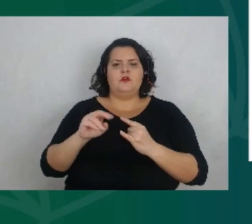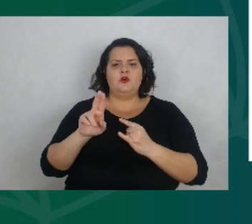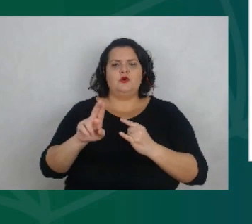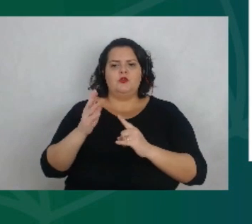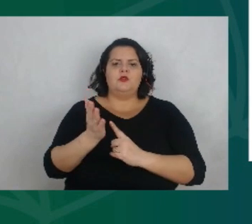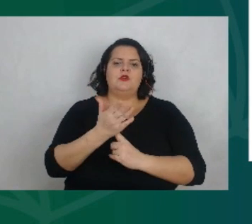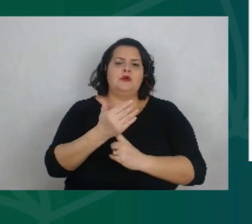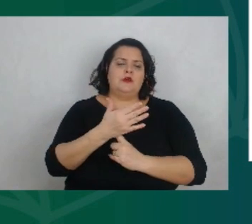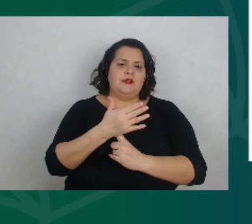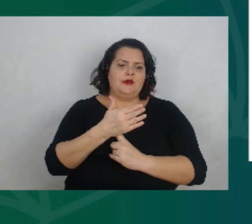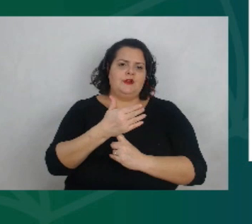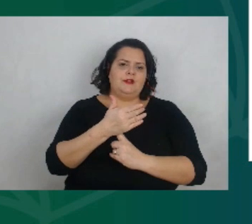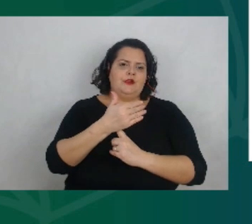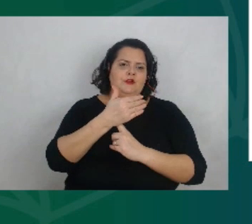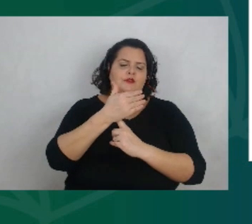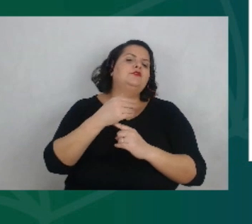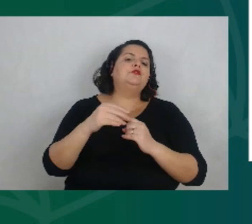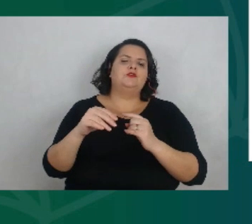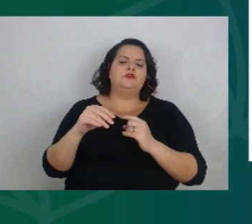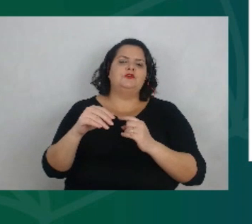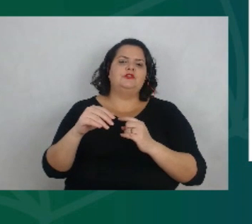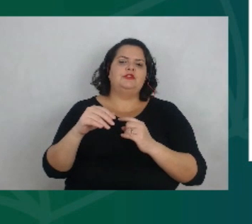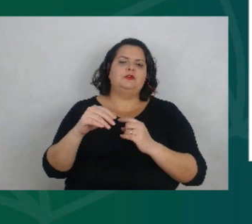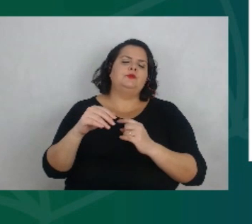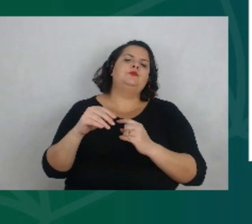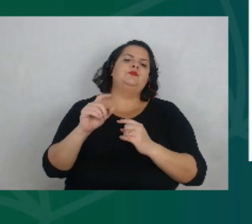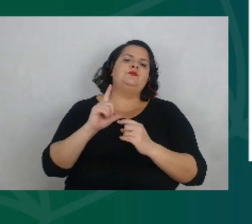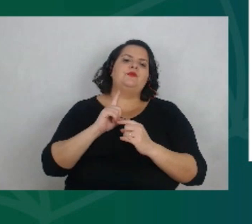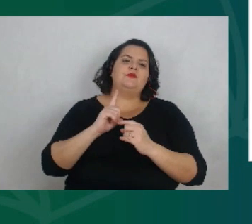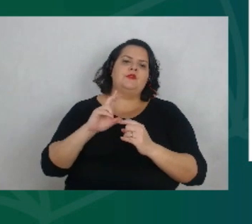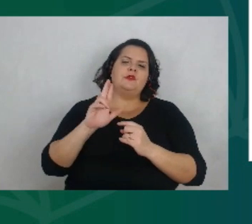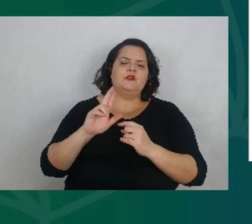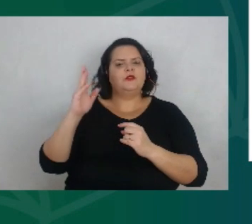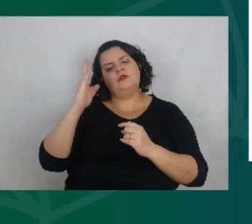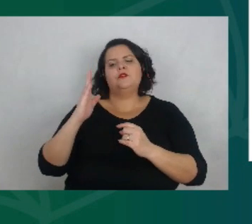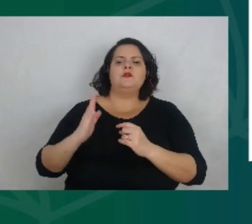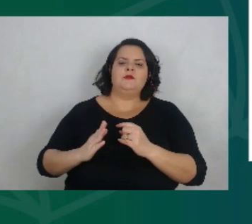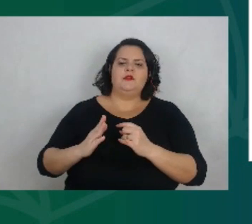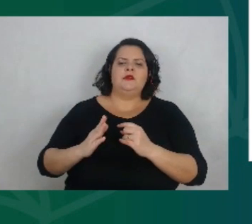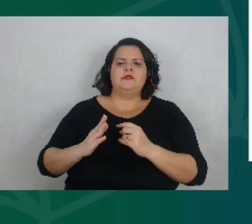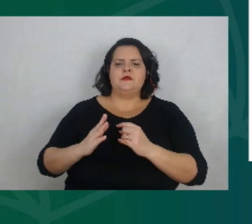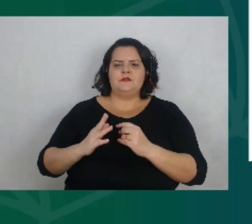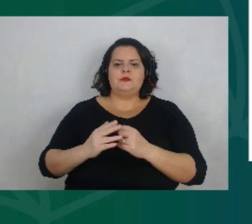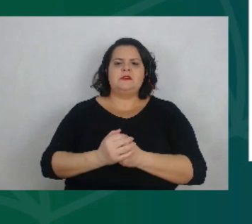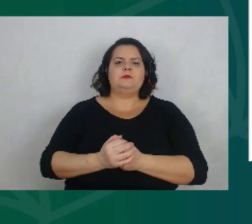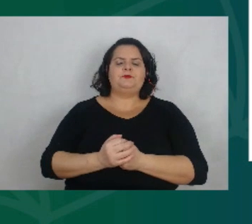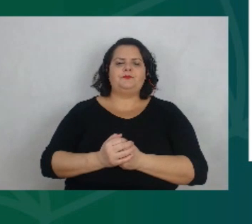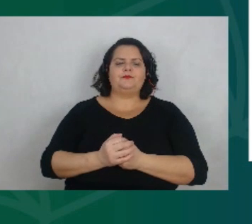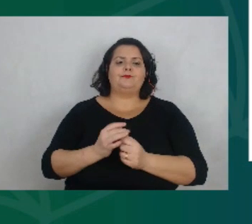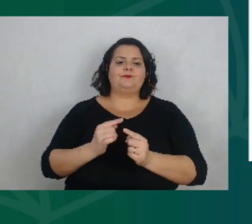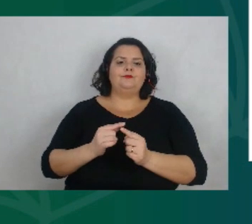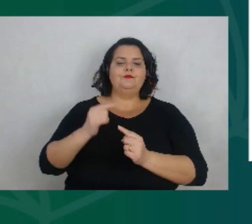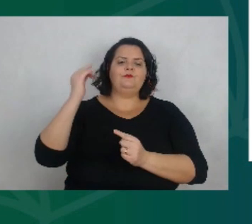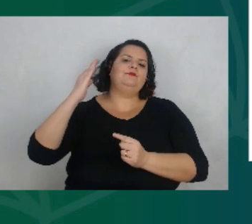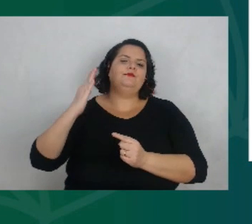é usado no Brasil frequentemente nos últimos anos, porque o Brasil tem